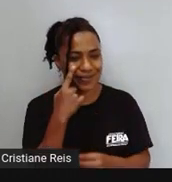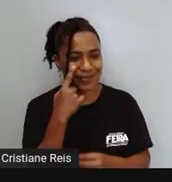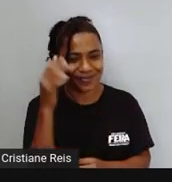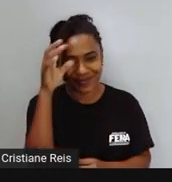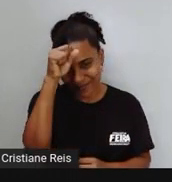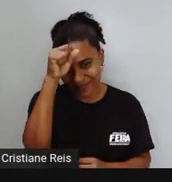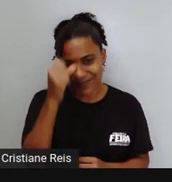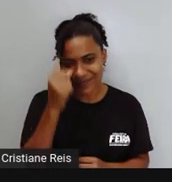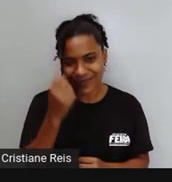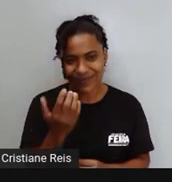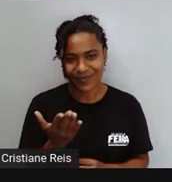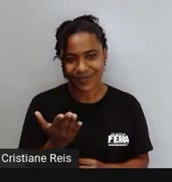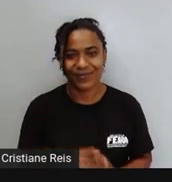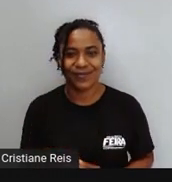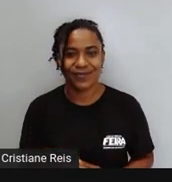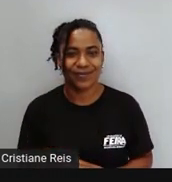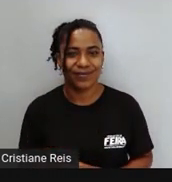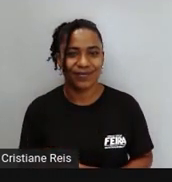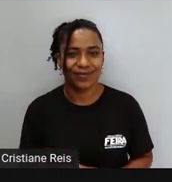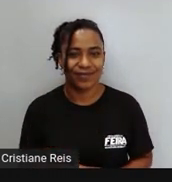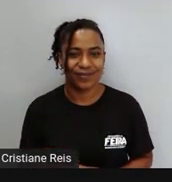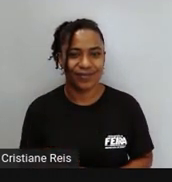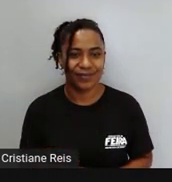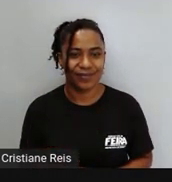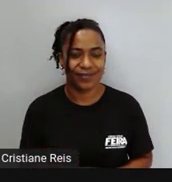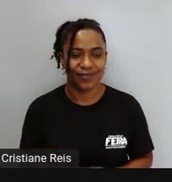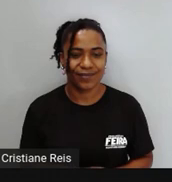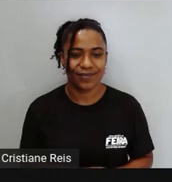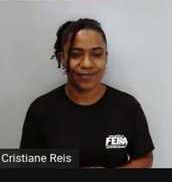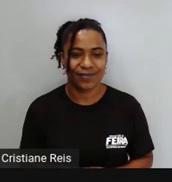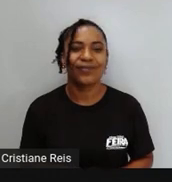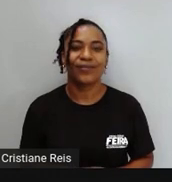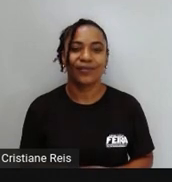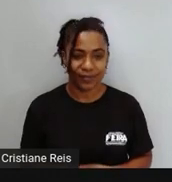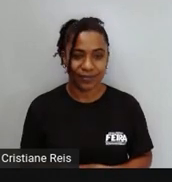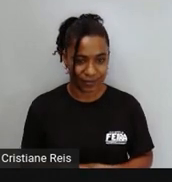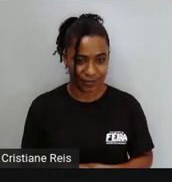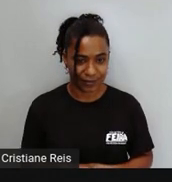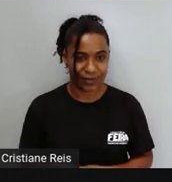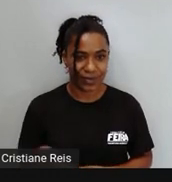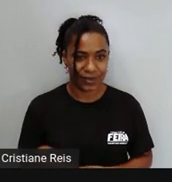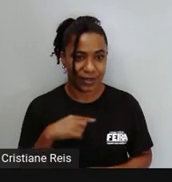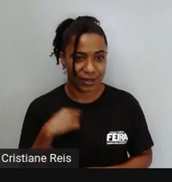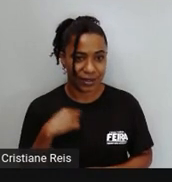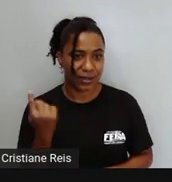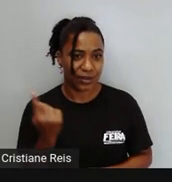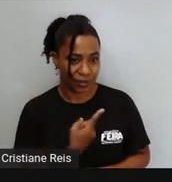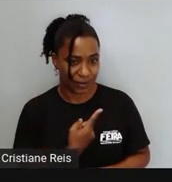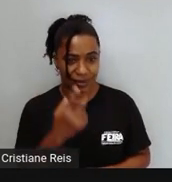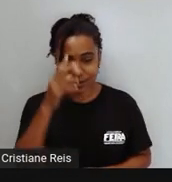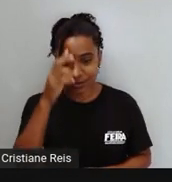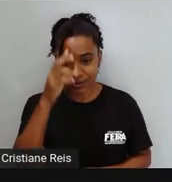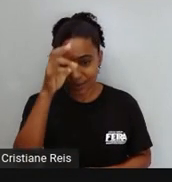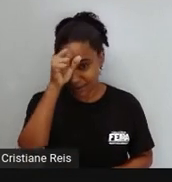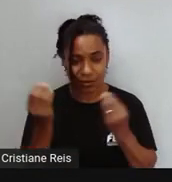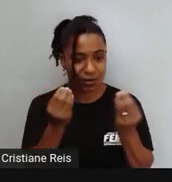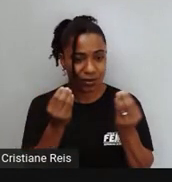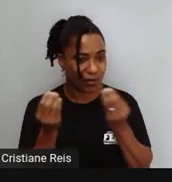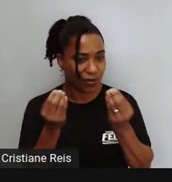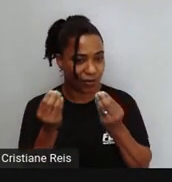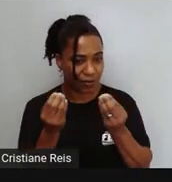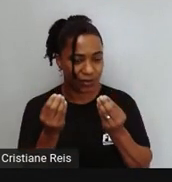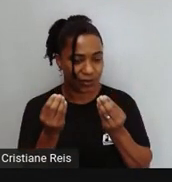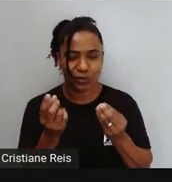Ask the price of singular items. Então nós vamos agora aprender a perguntar sobre preços no